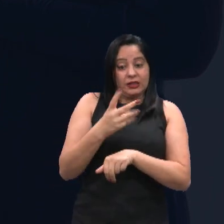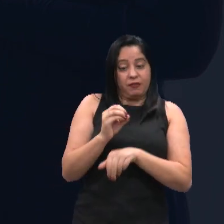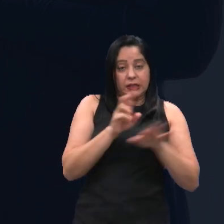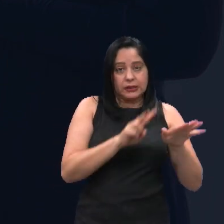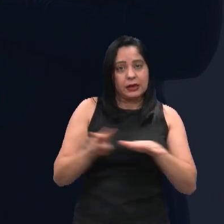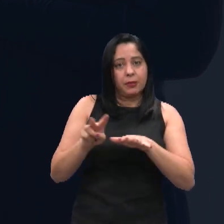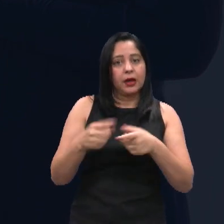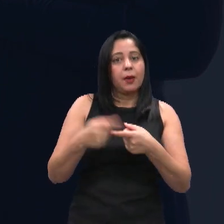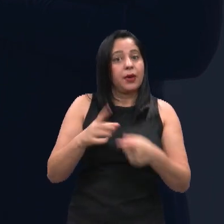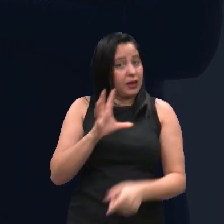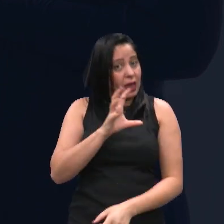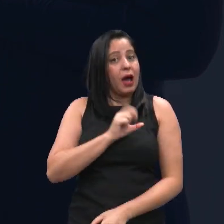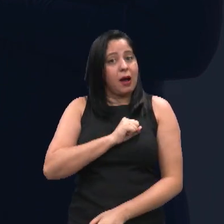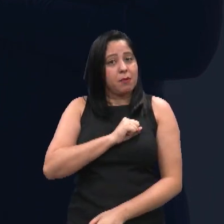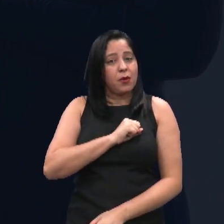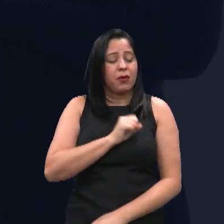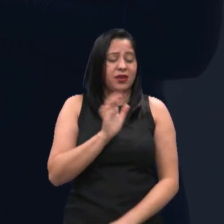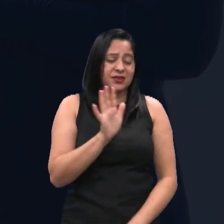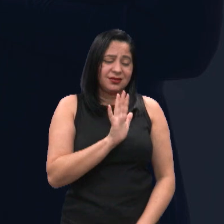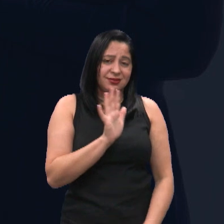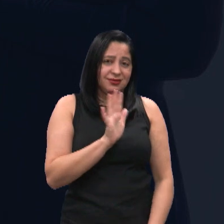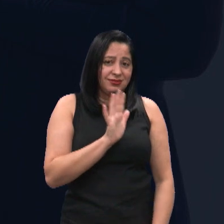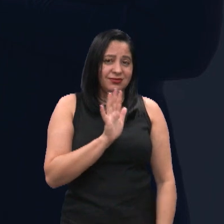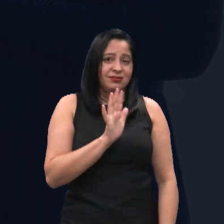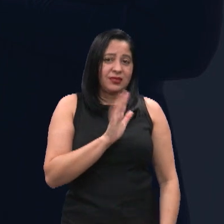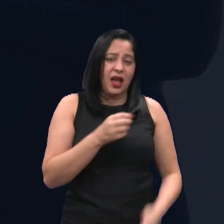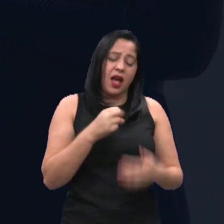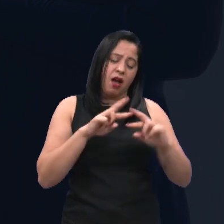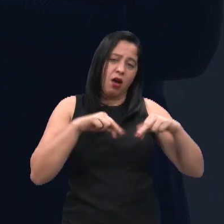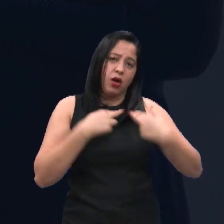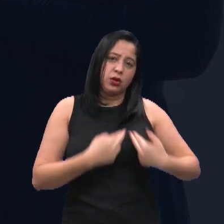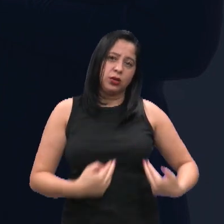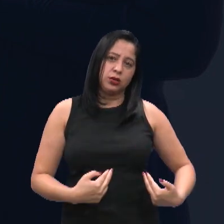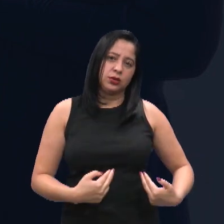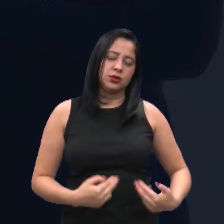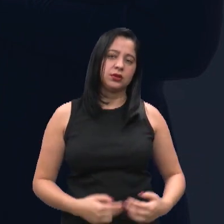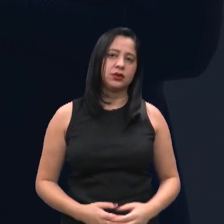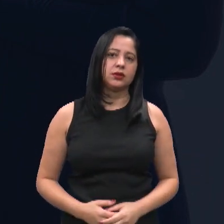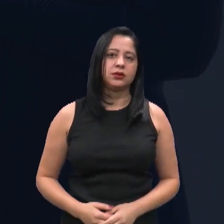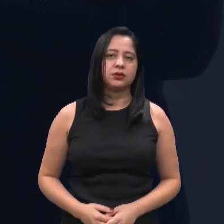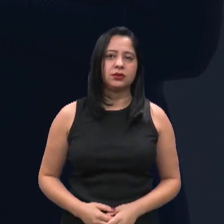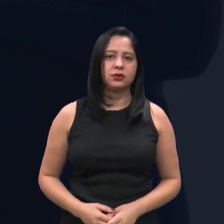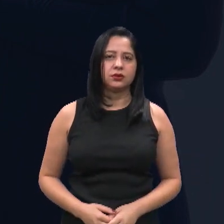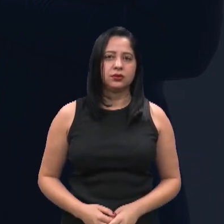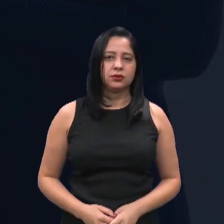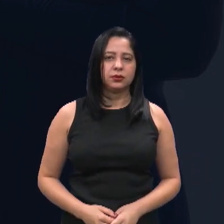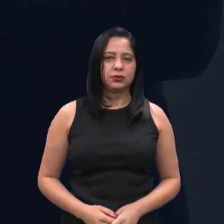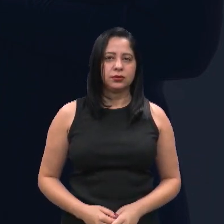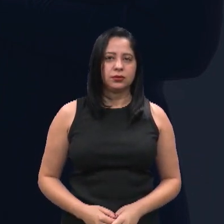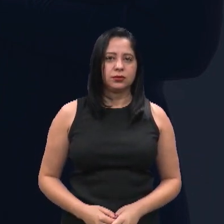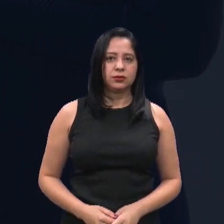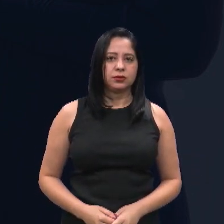amor, porque é despedida, porque é luto.